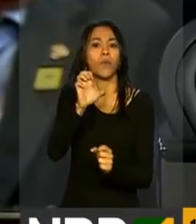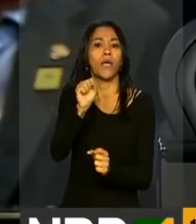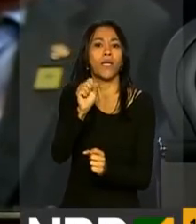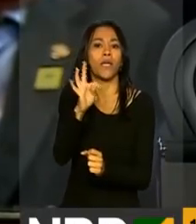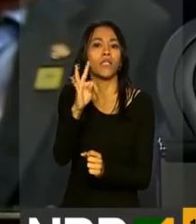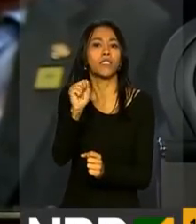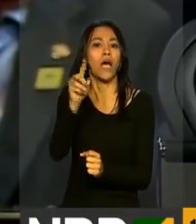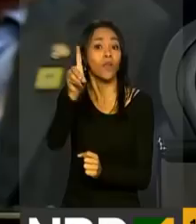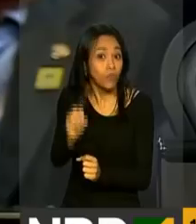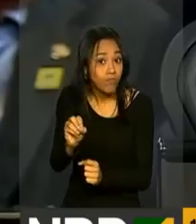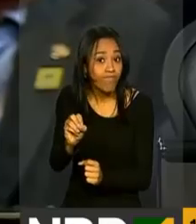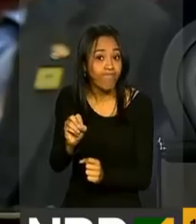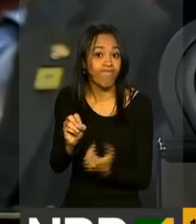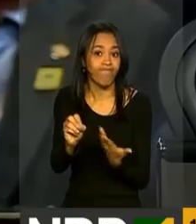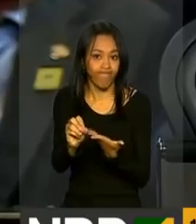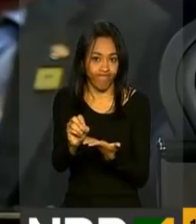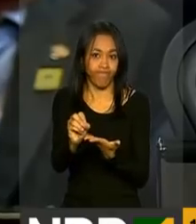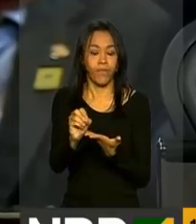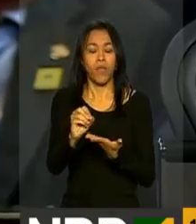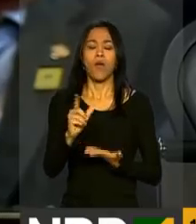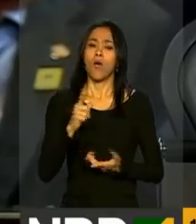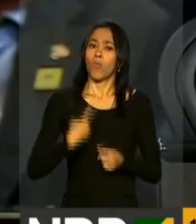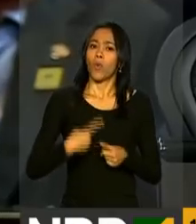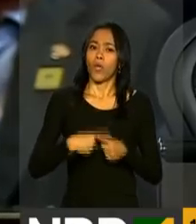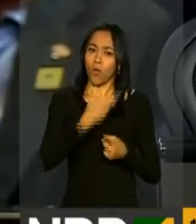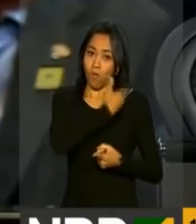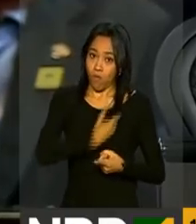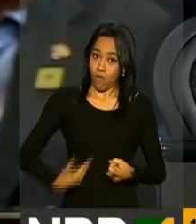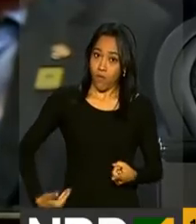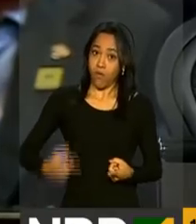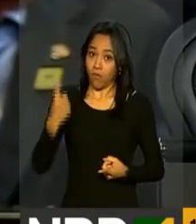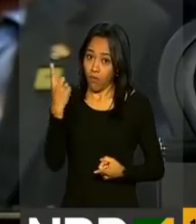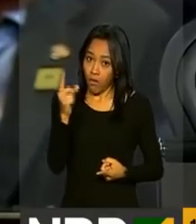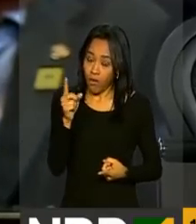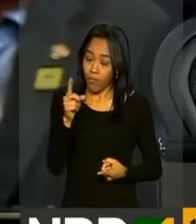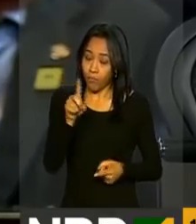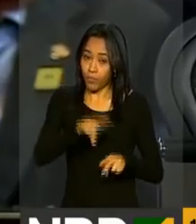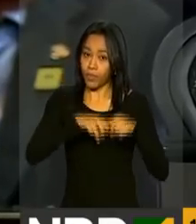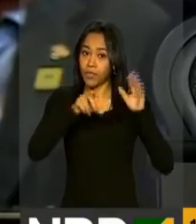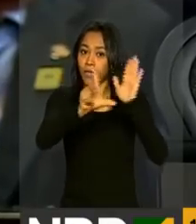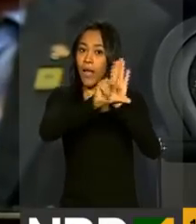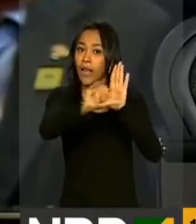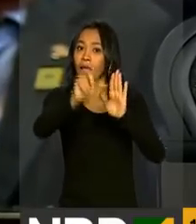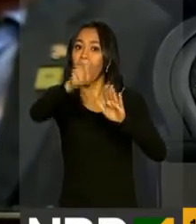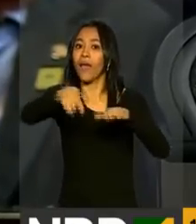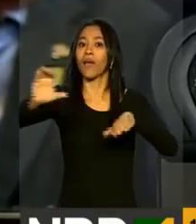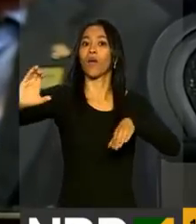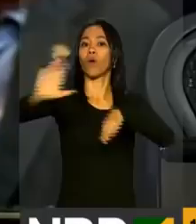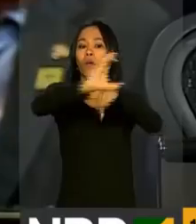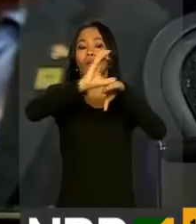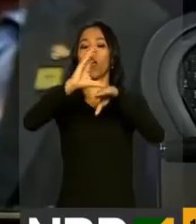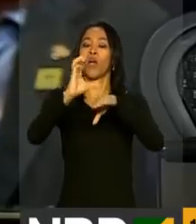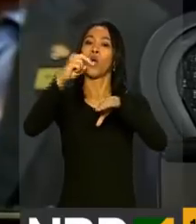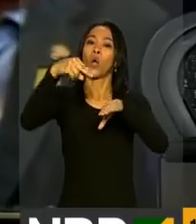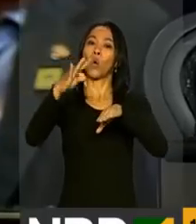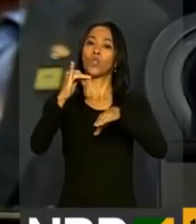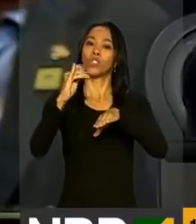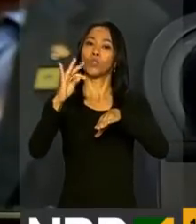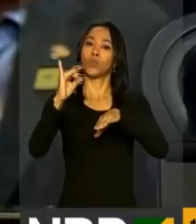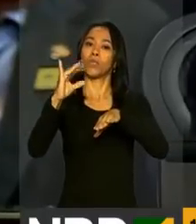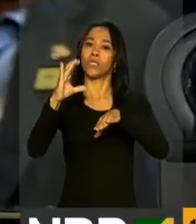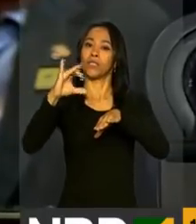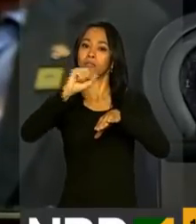você tem o estado ele é constituído por isso que a lei maior chance constituição porque o movimento que